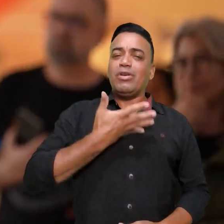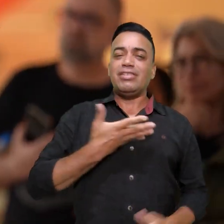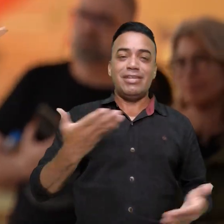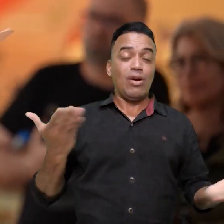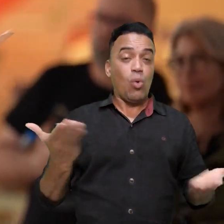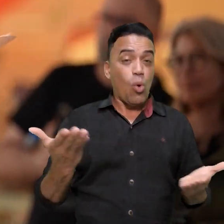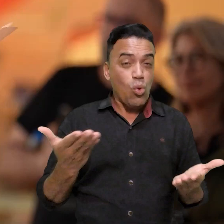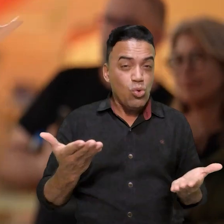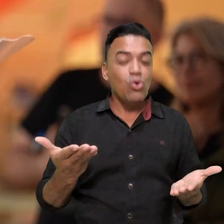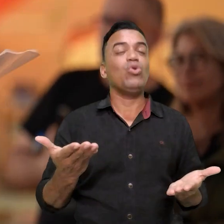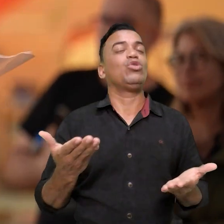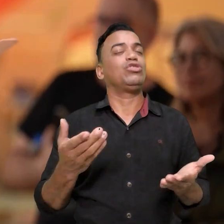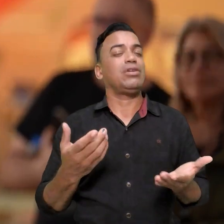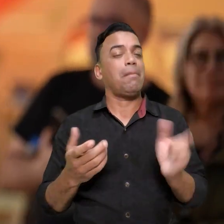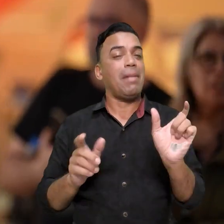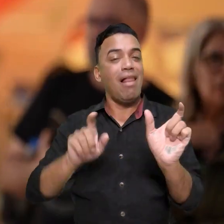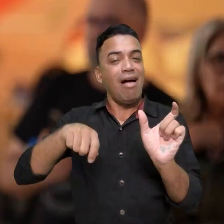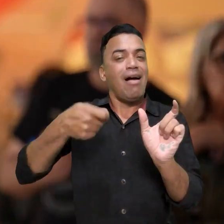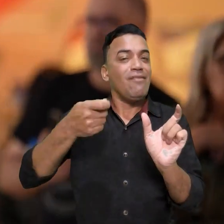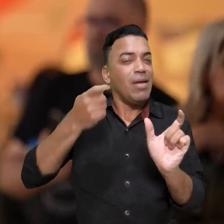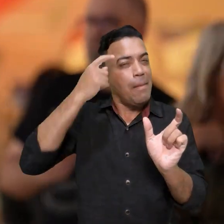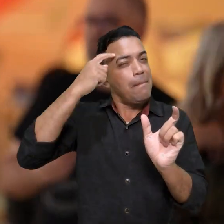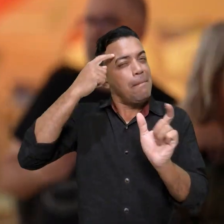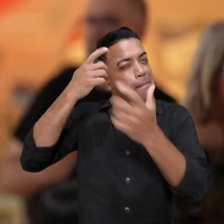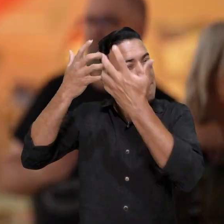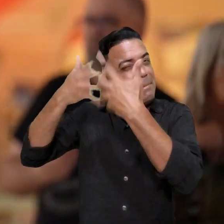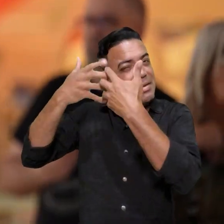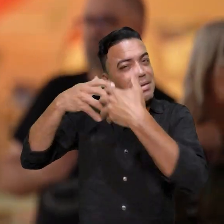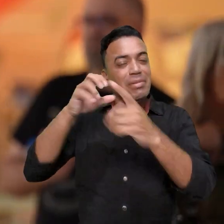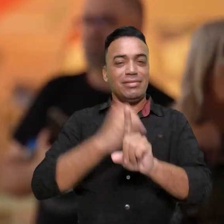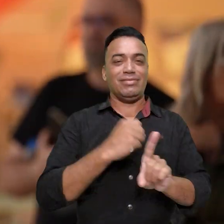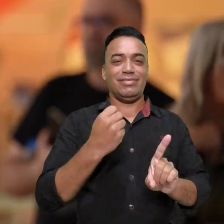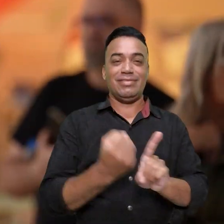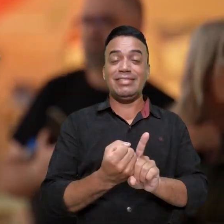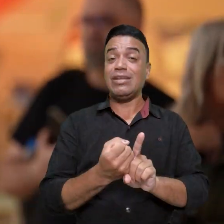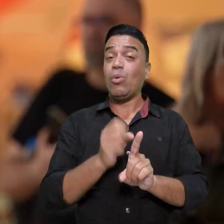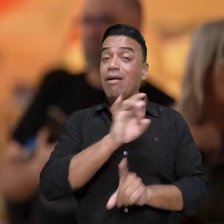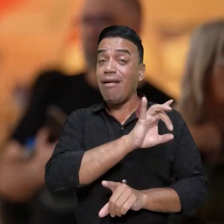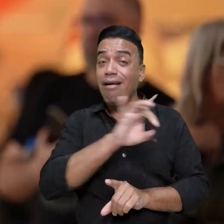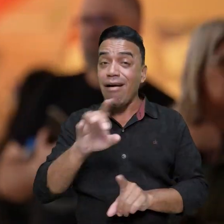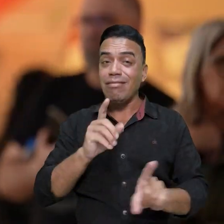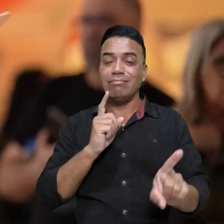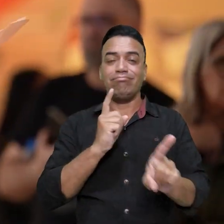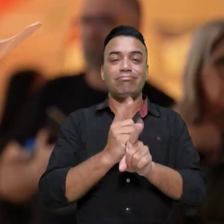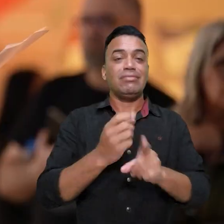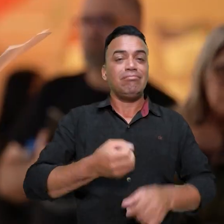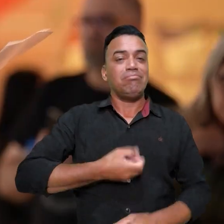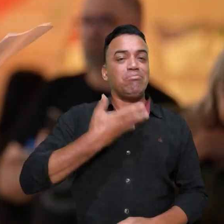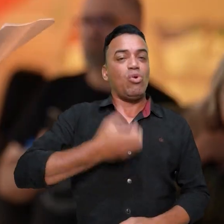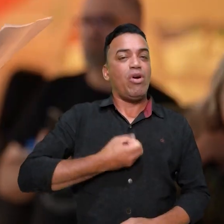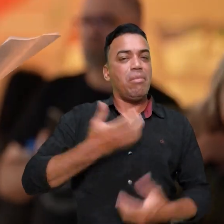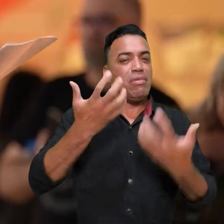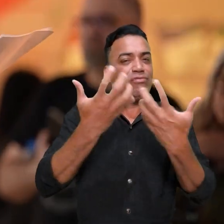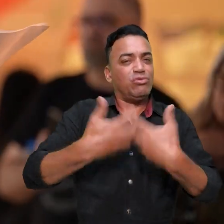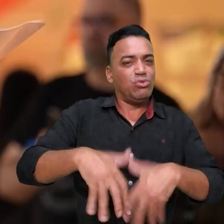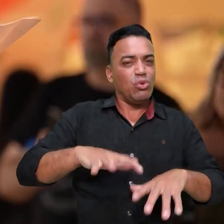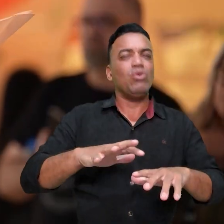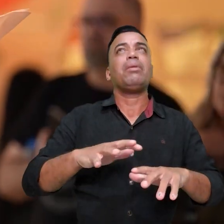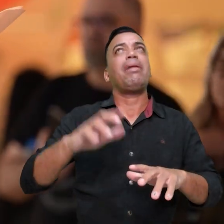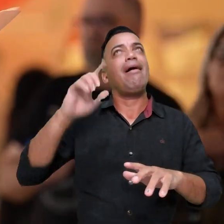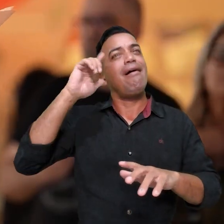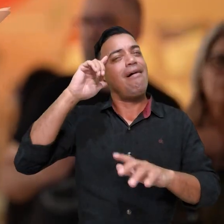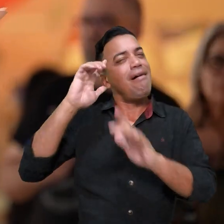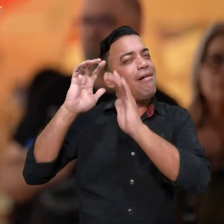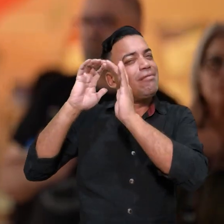presente, criando pontes entre palavra, pensamento e sociedade. A cada encontro, um poema funciona como uma centelha para a